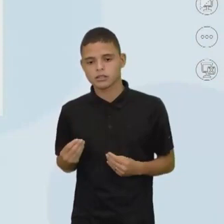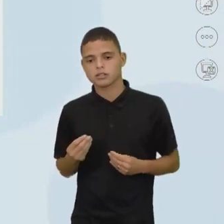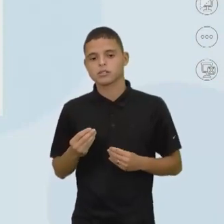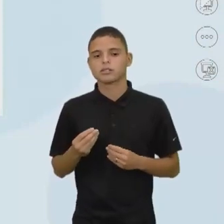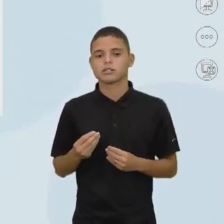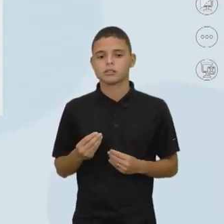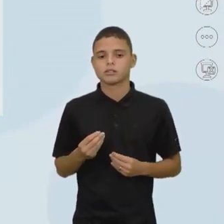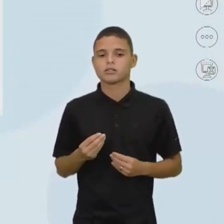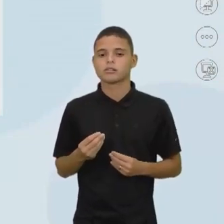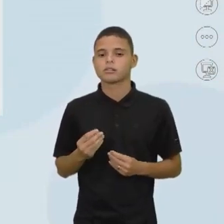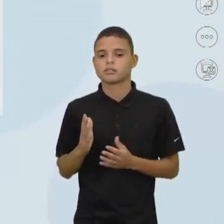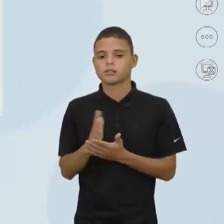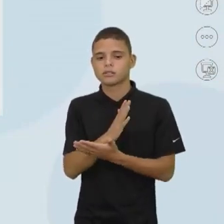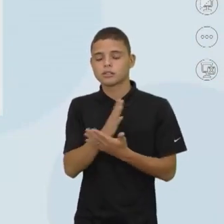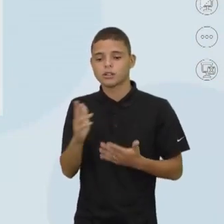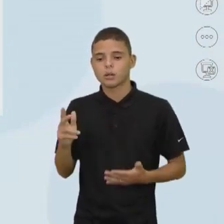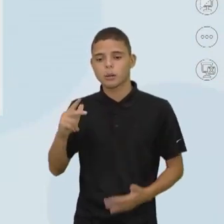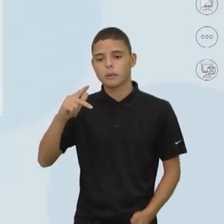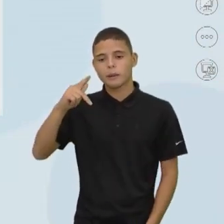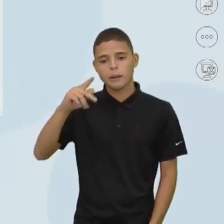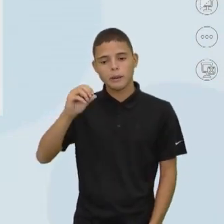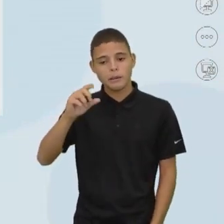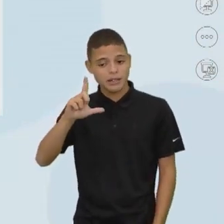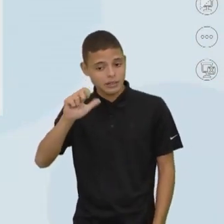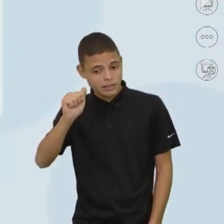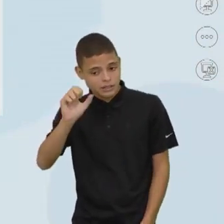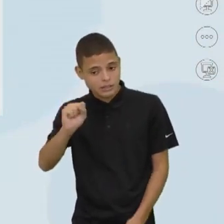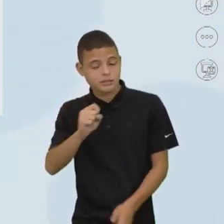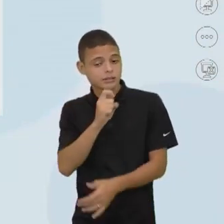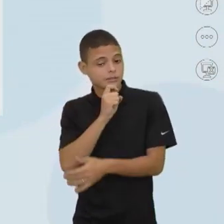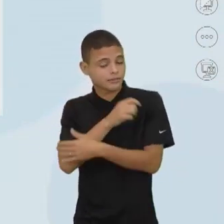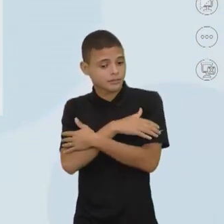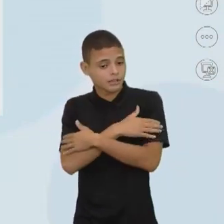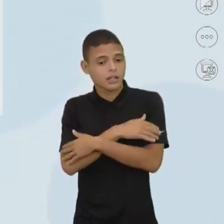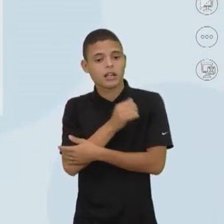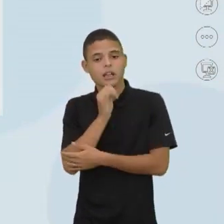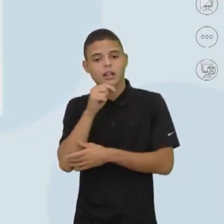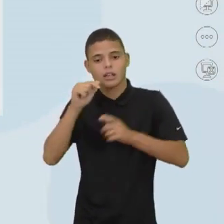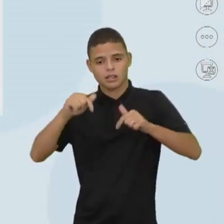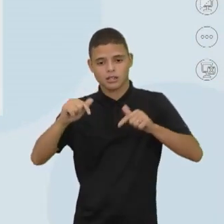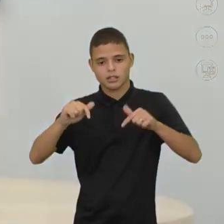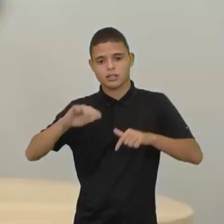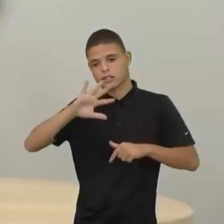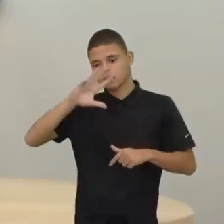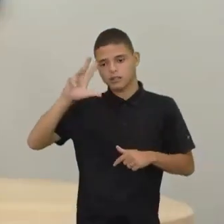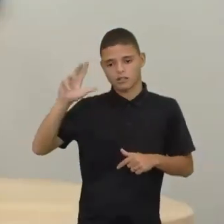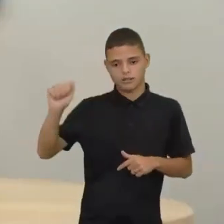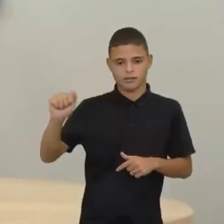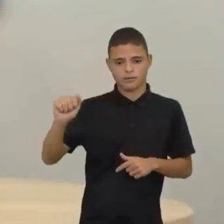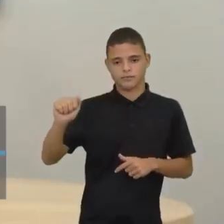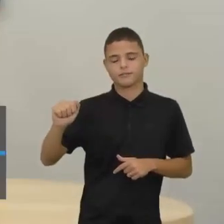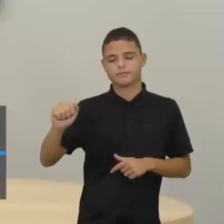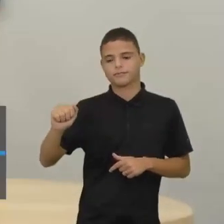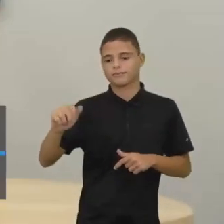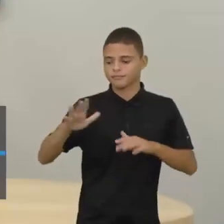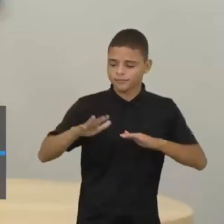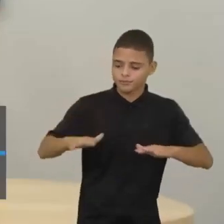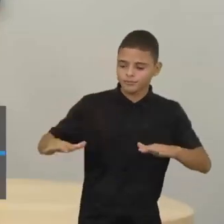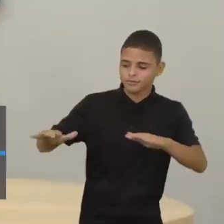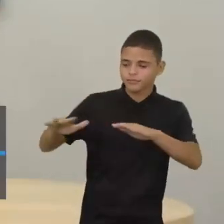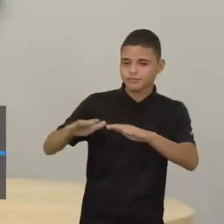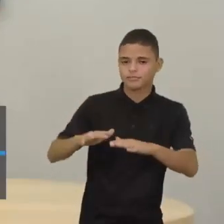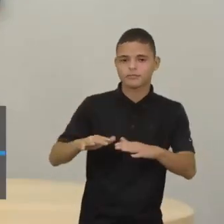Norte, em regiões que têm climas mais amenos do que, por exemplo, aqui no Brasil, que está boa parte na sua a região na